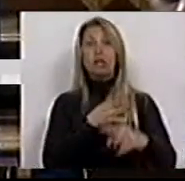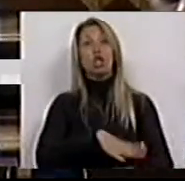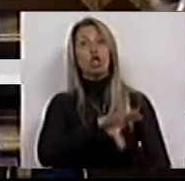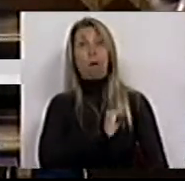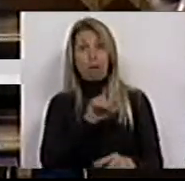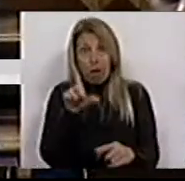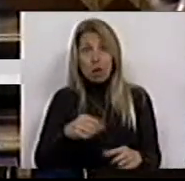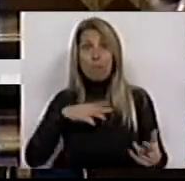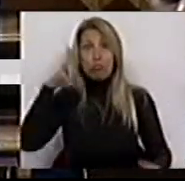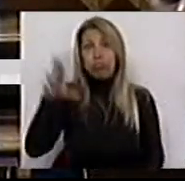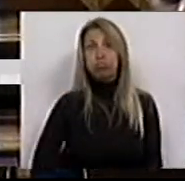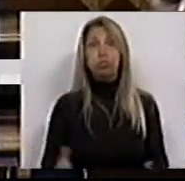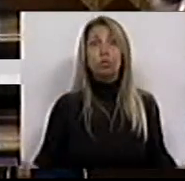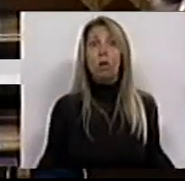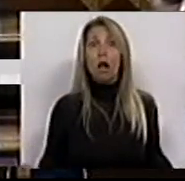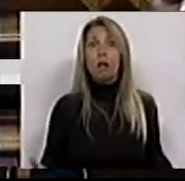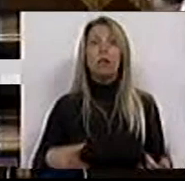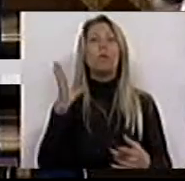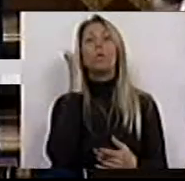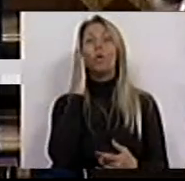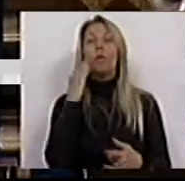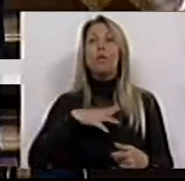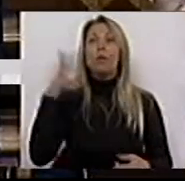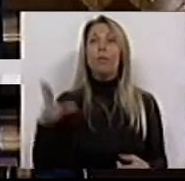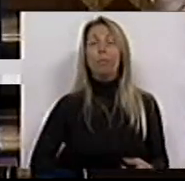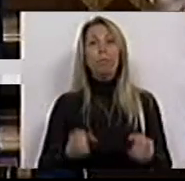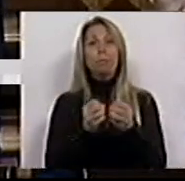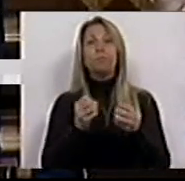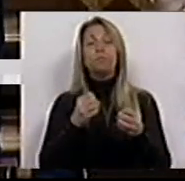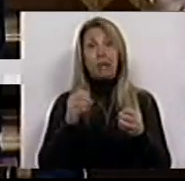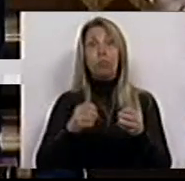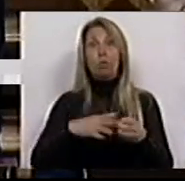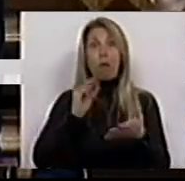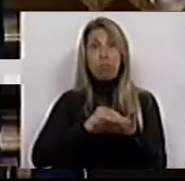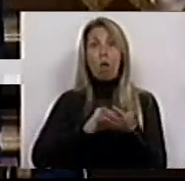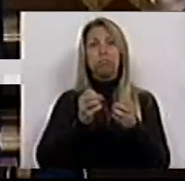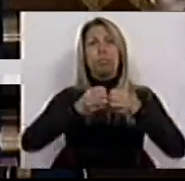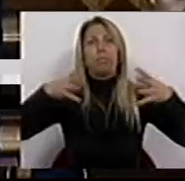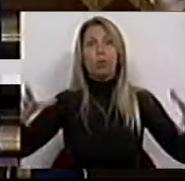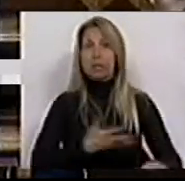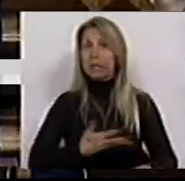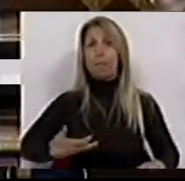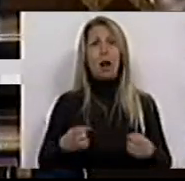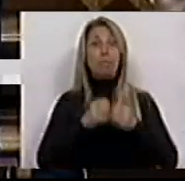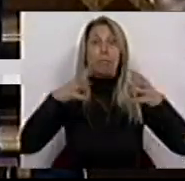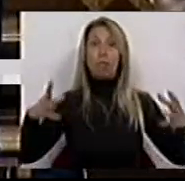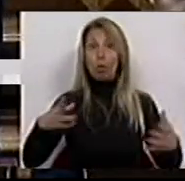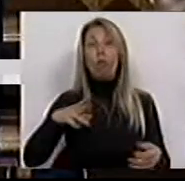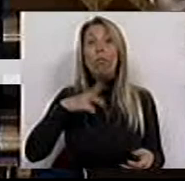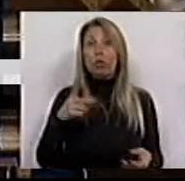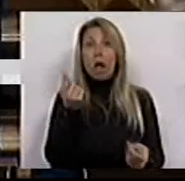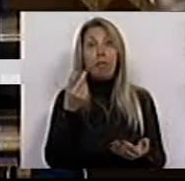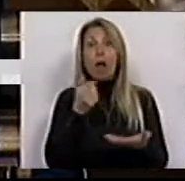também em Portugal. O número de pobres aumentou, o número de desempregados aumentou. Portugal não tem recursos para acudir aos seus porque está